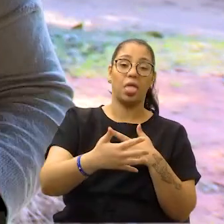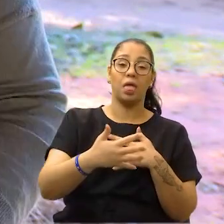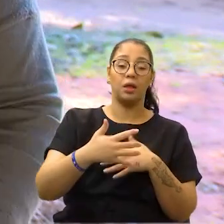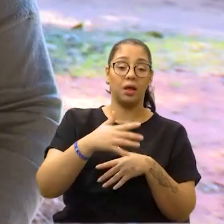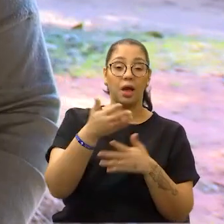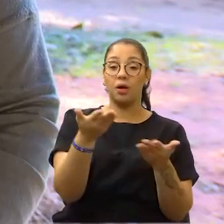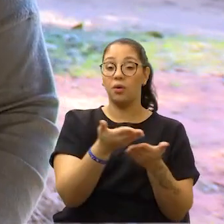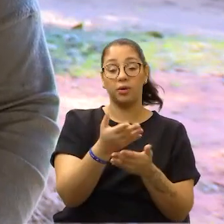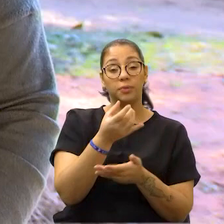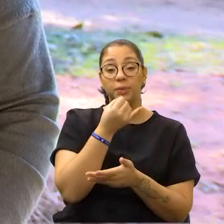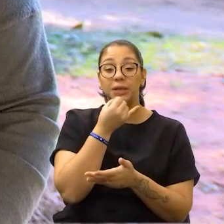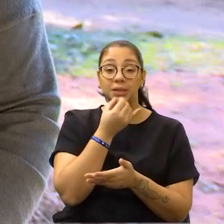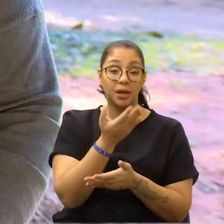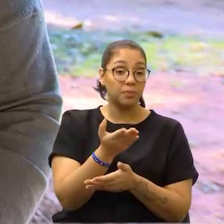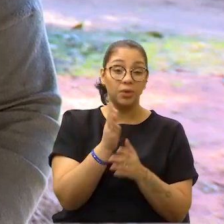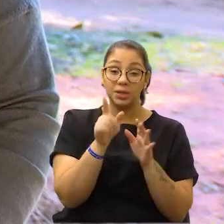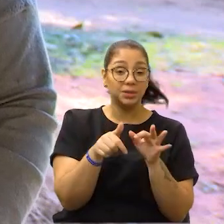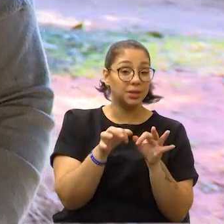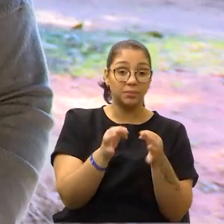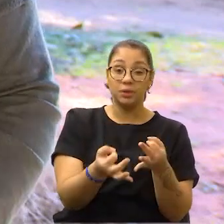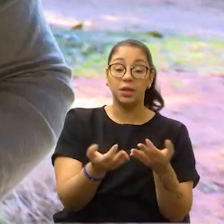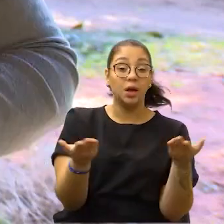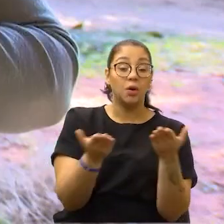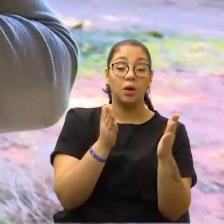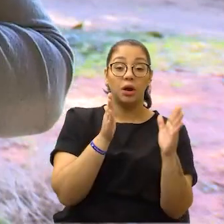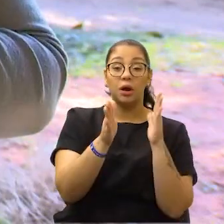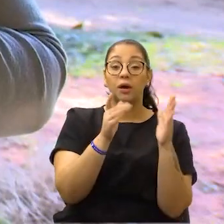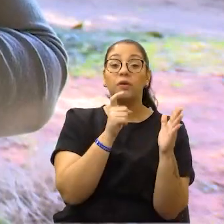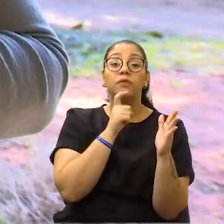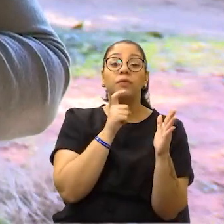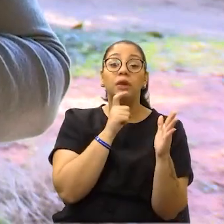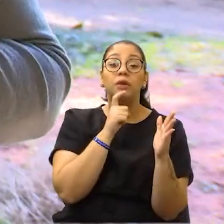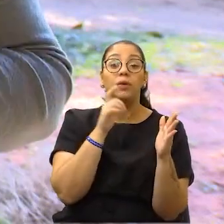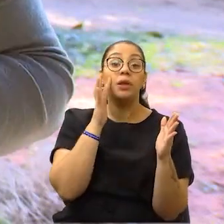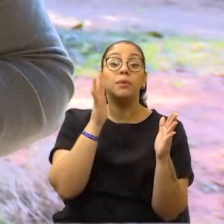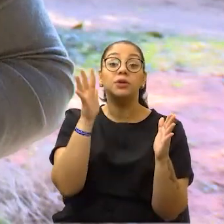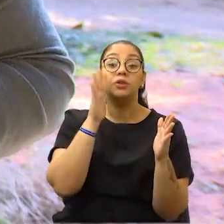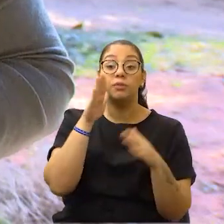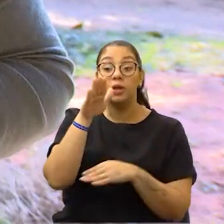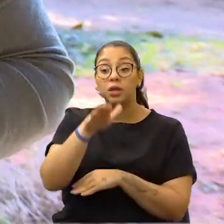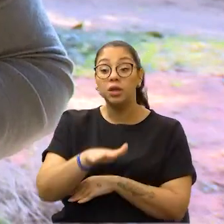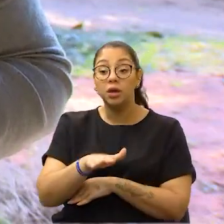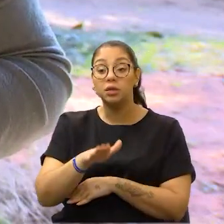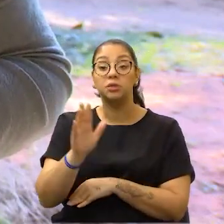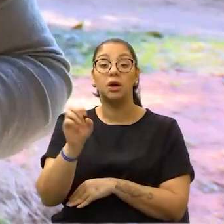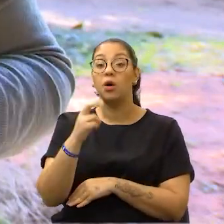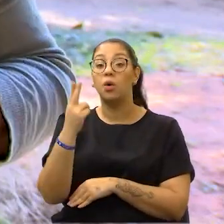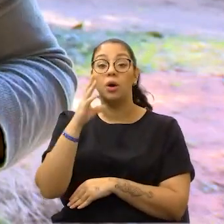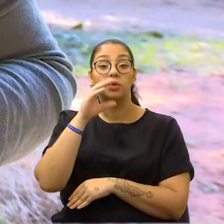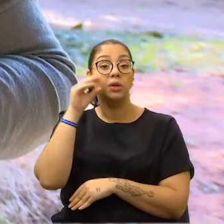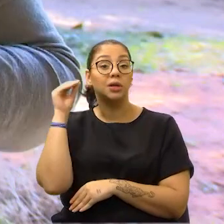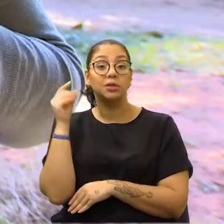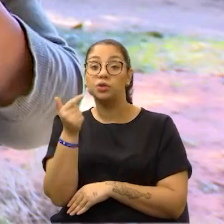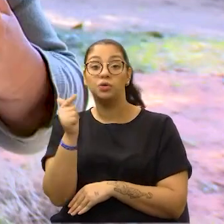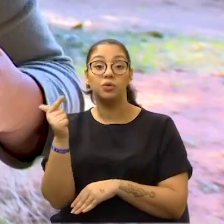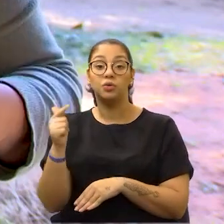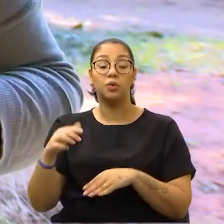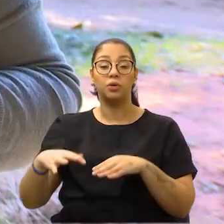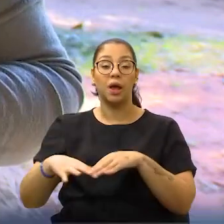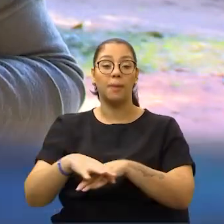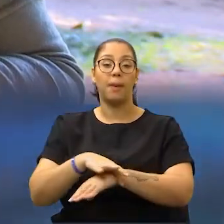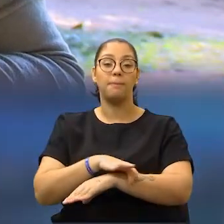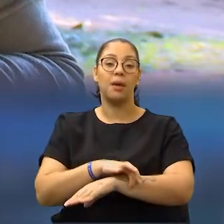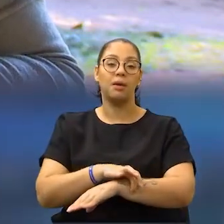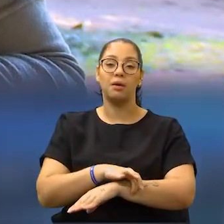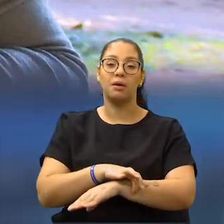o nosso trabalho, né? A gente está chegando frio e é um exemplo bem simples, né? às vezes é pensar que uma criança e um